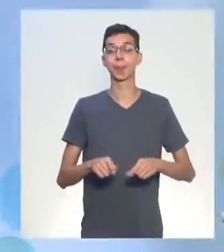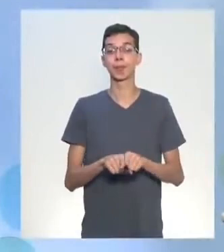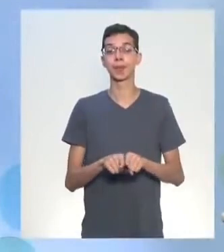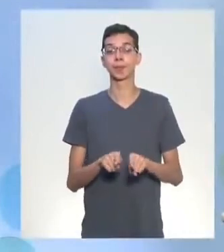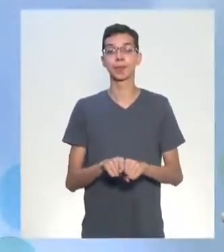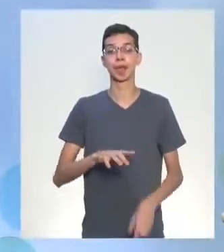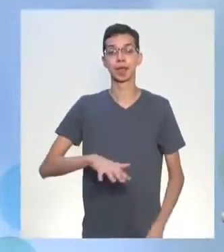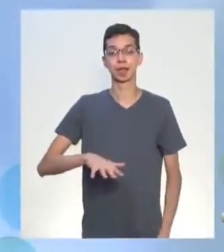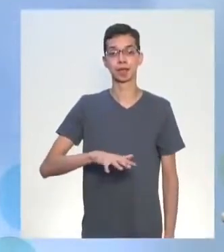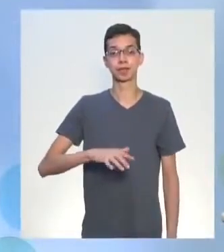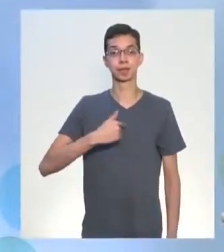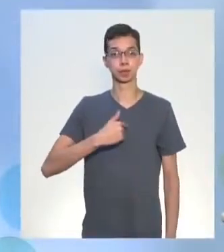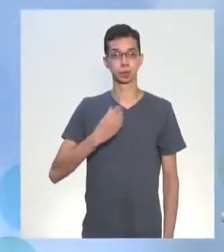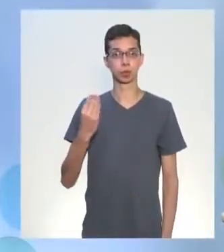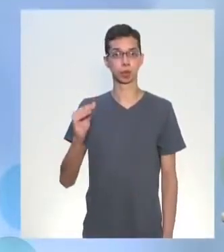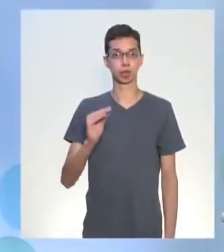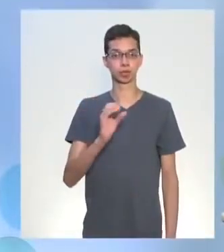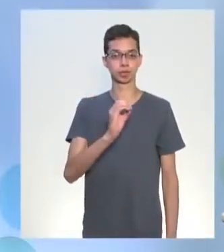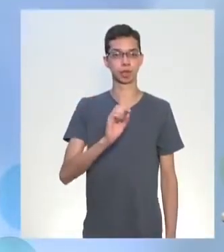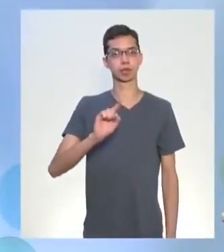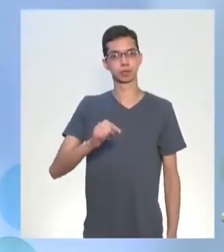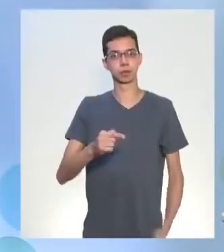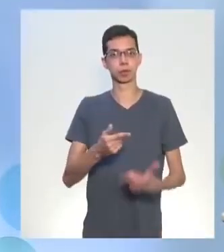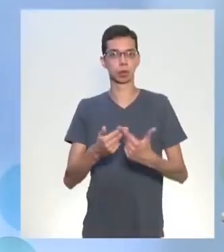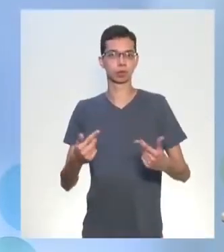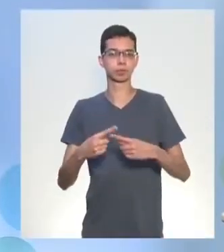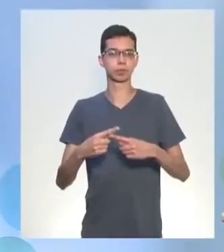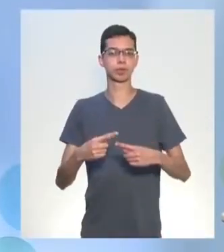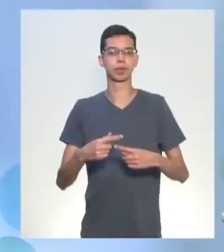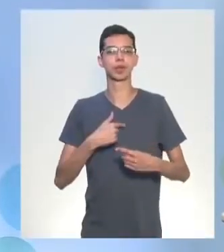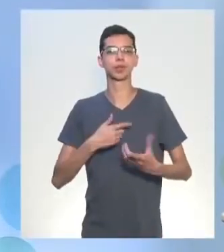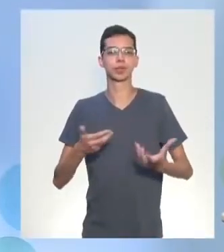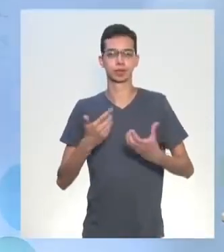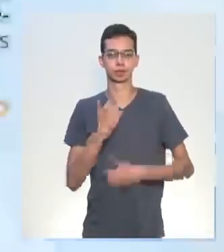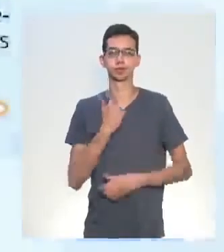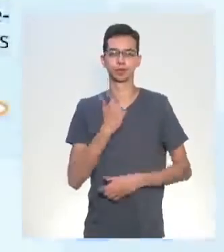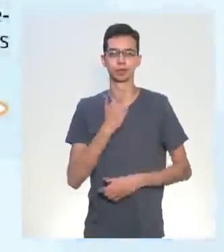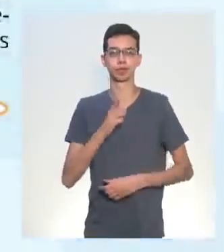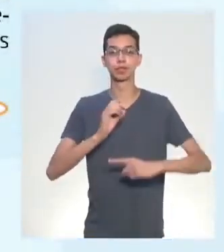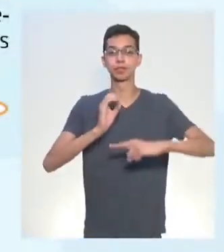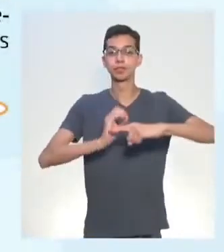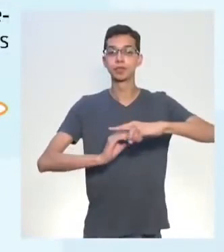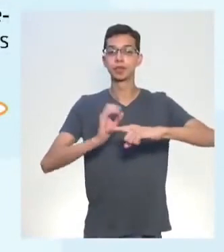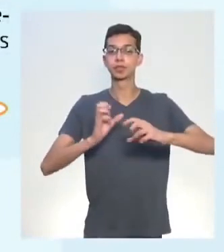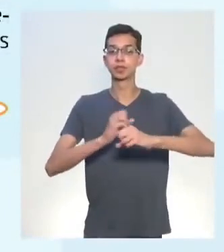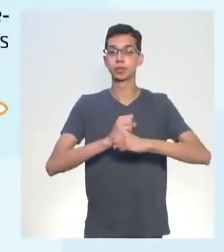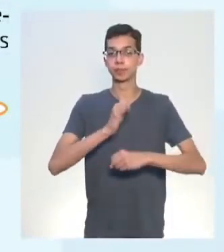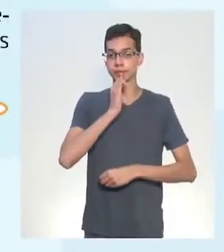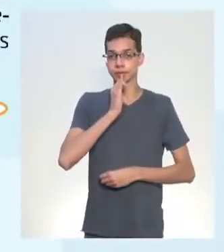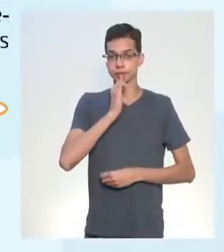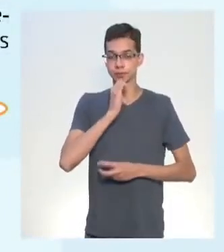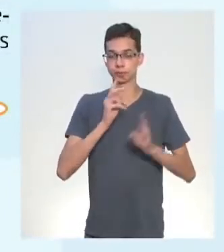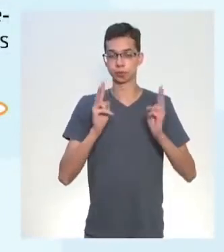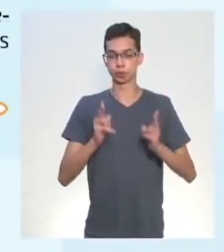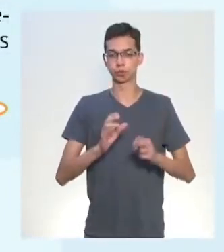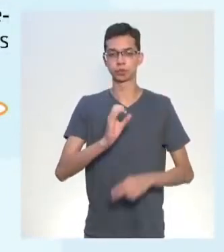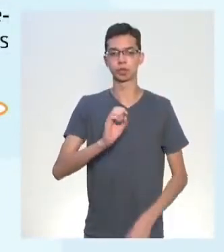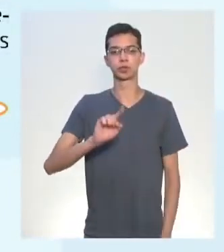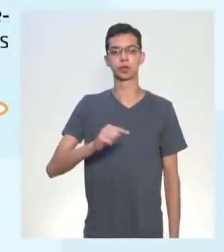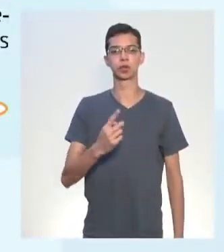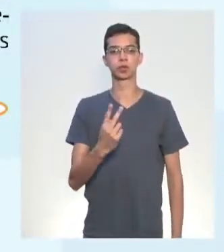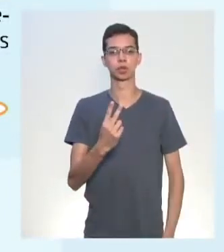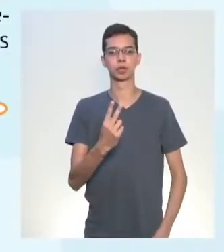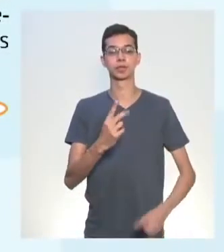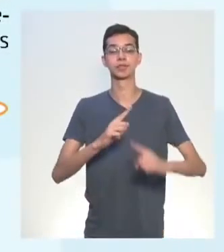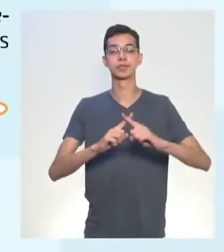em decimais de propósito, eu vou calcular na forma fracionária. Olha lá, ó. 0,2 vezes 0,5 é